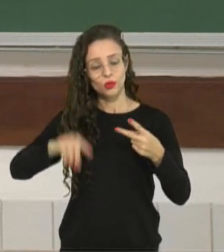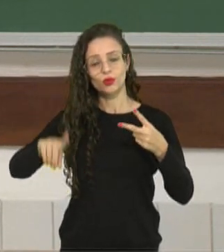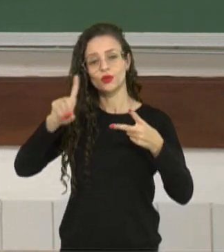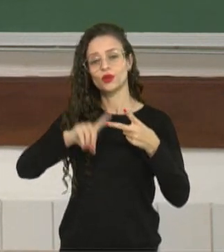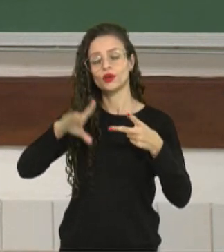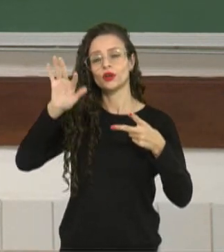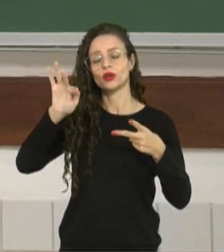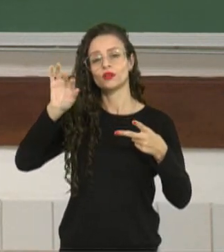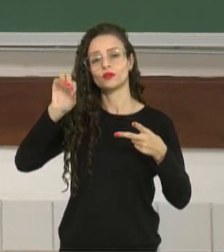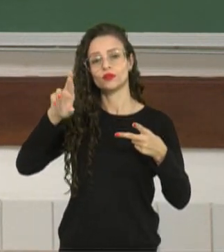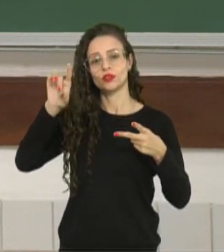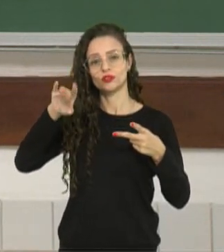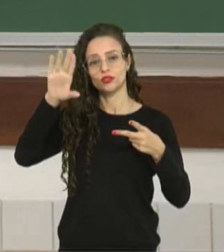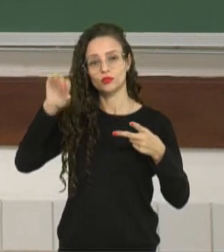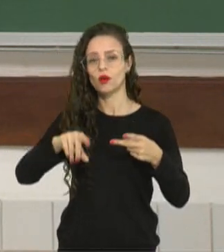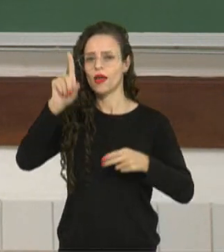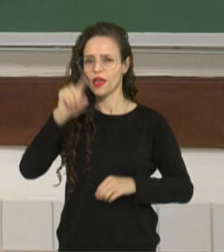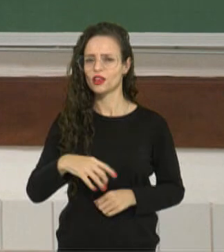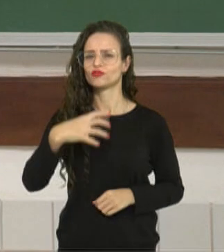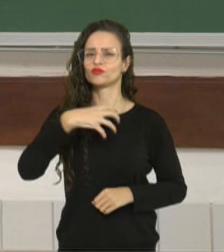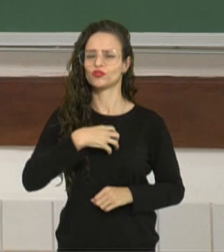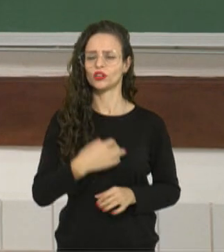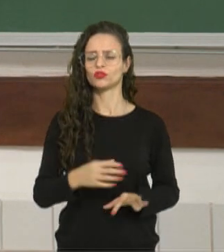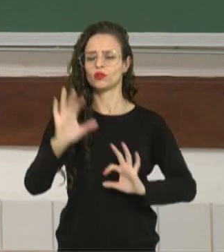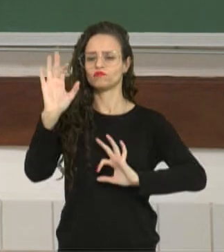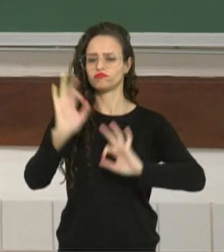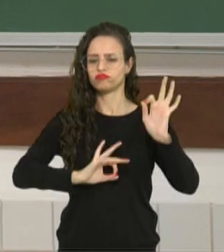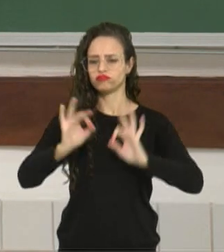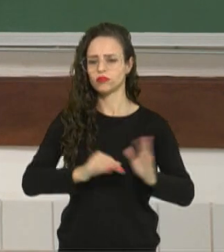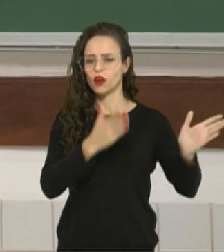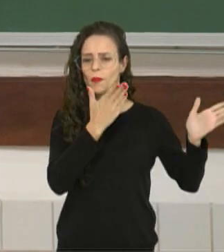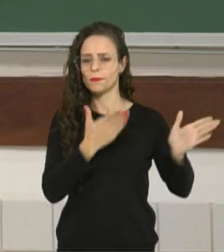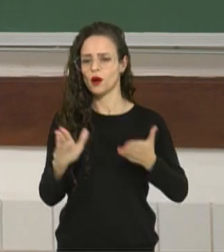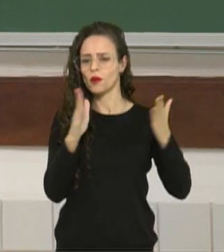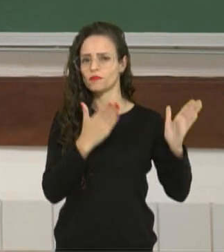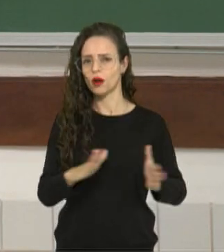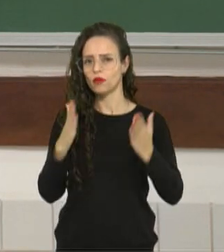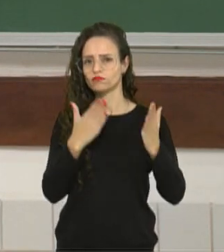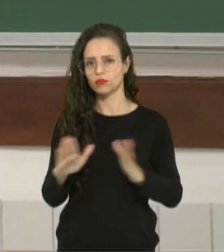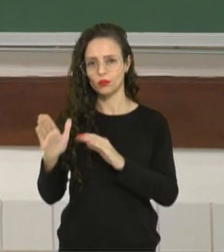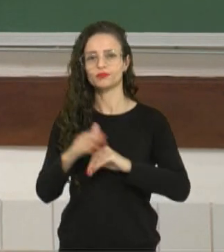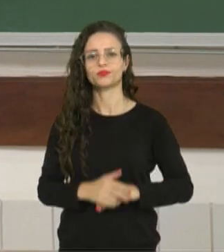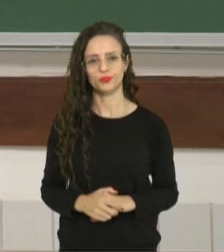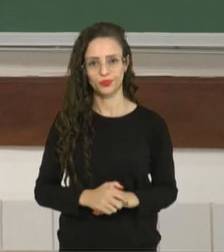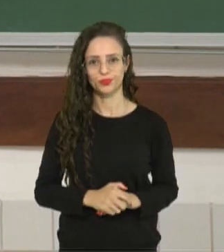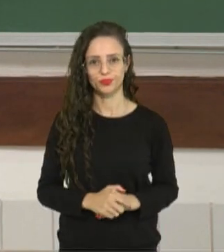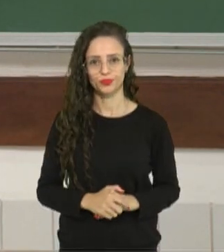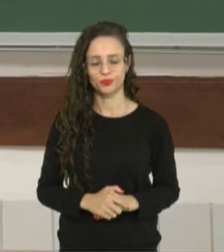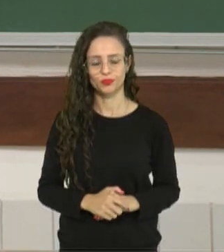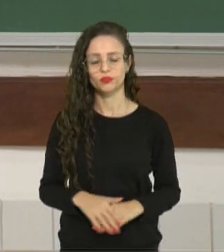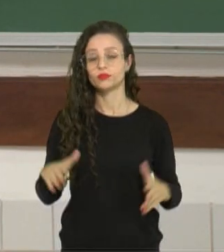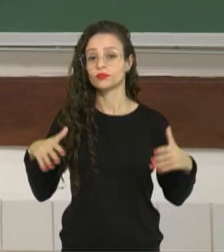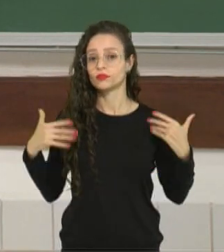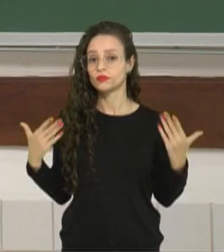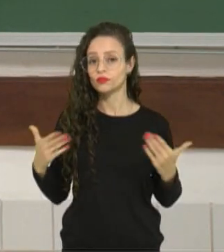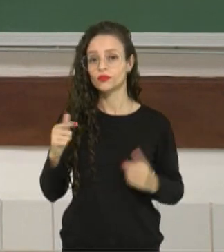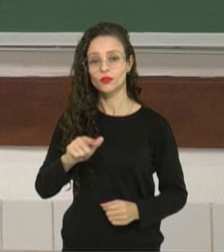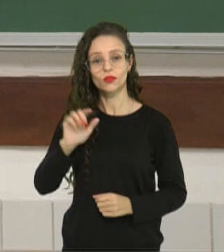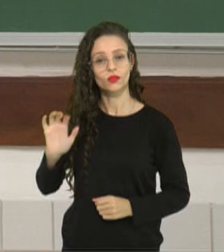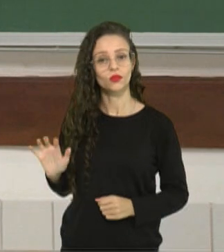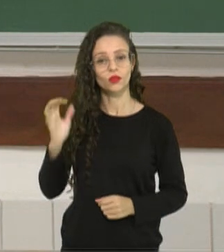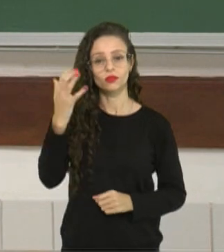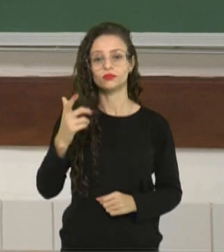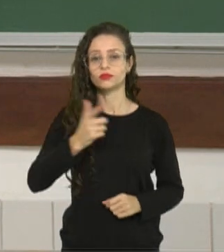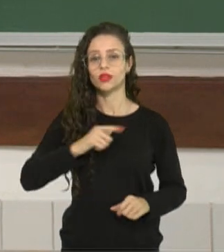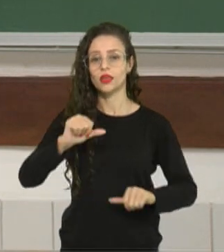estilos de organização da produção, de racionalização da produção. Então, o que que acontece? Há